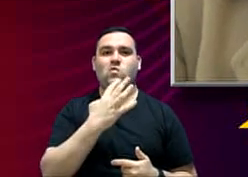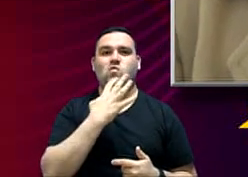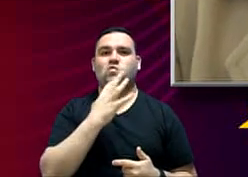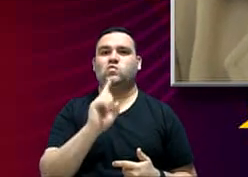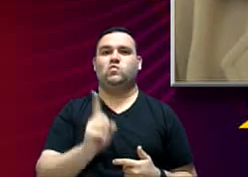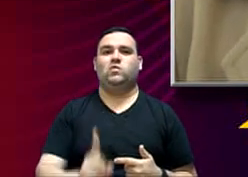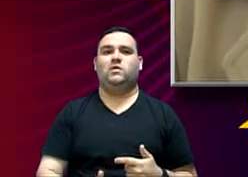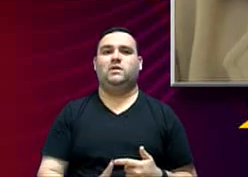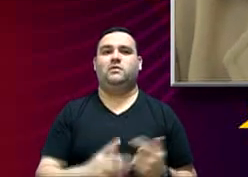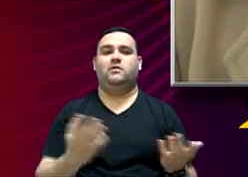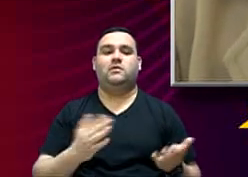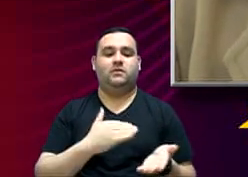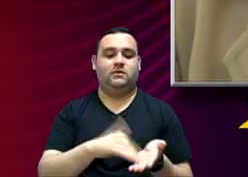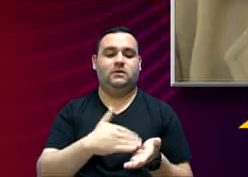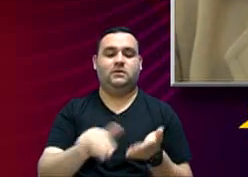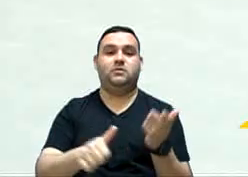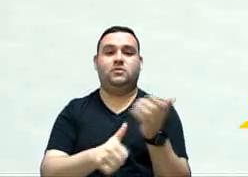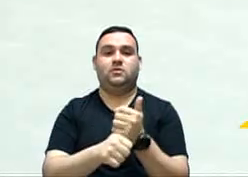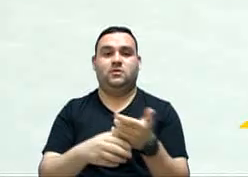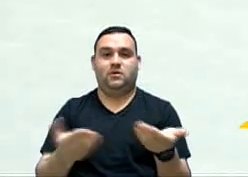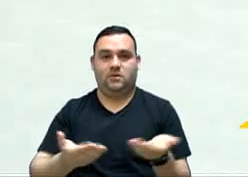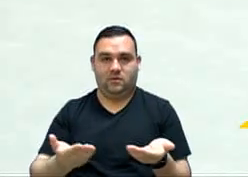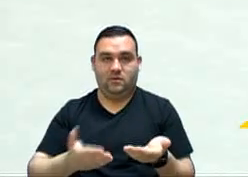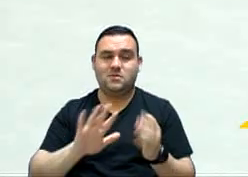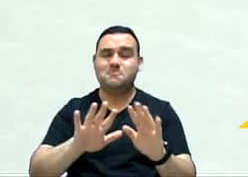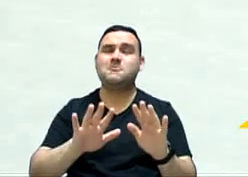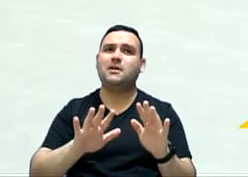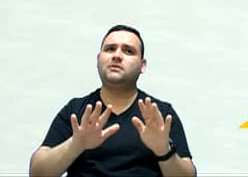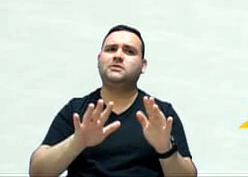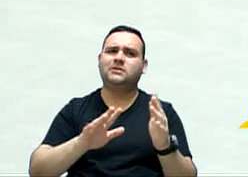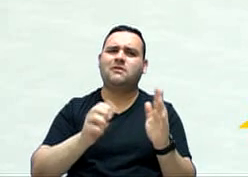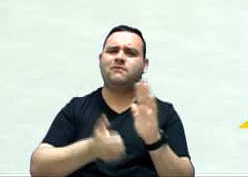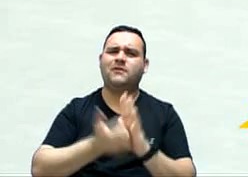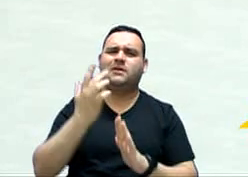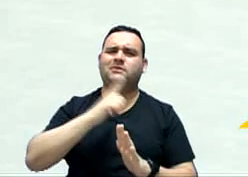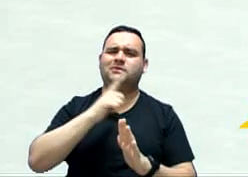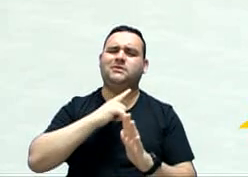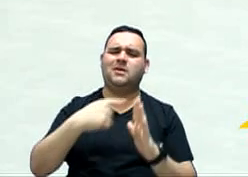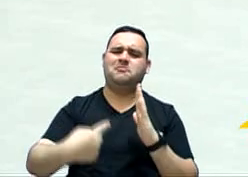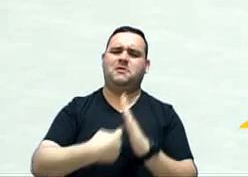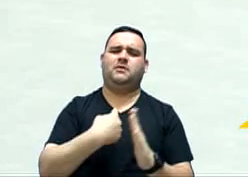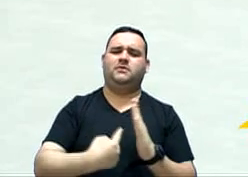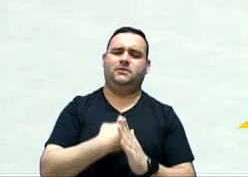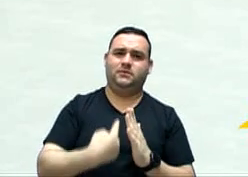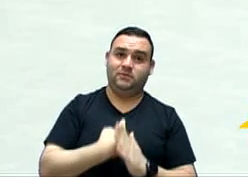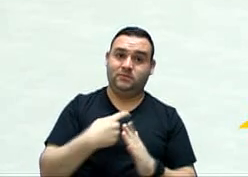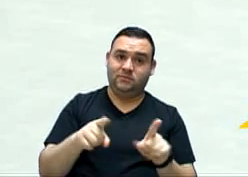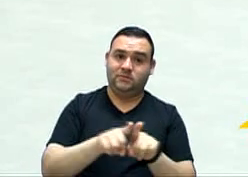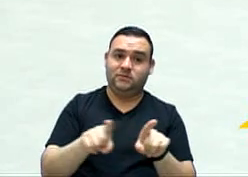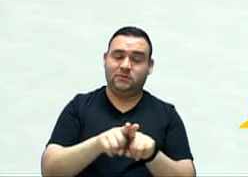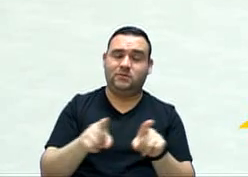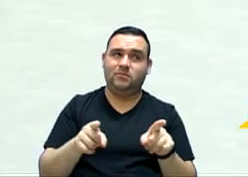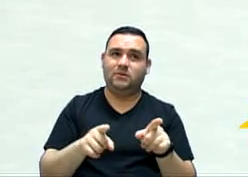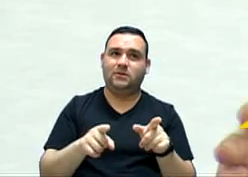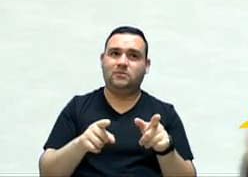conheço... o secretário interino que está lá. Mas várias vezes você me questionou, inclusive